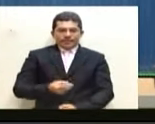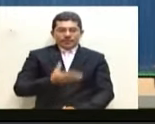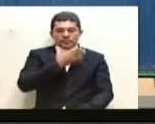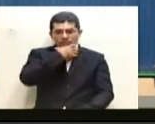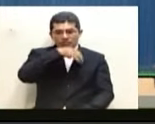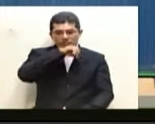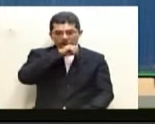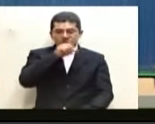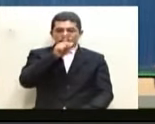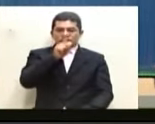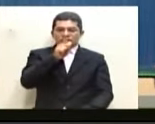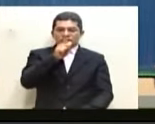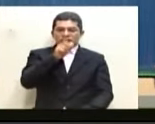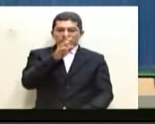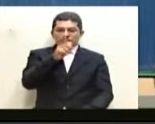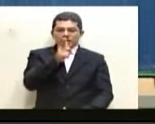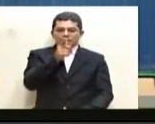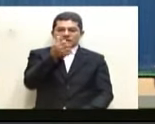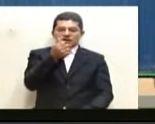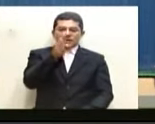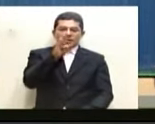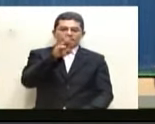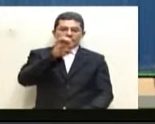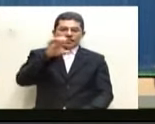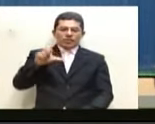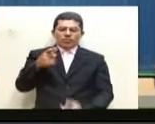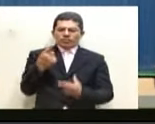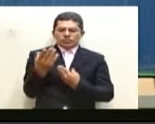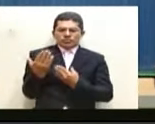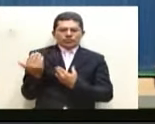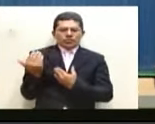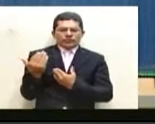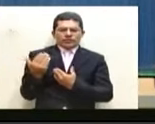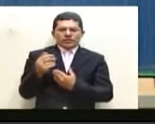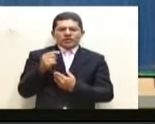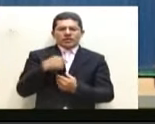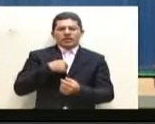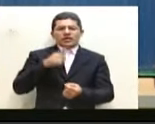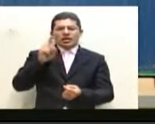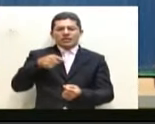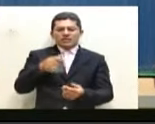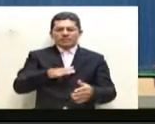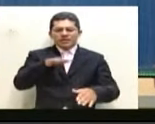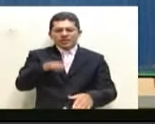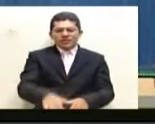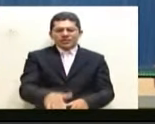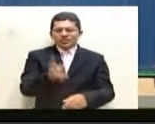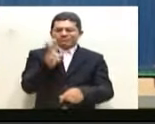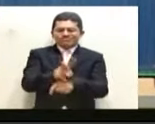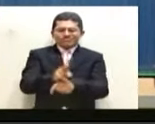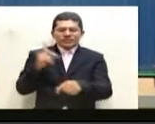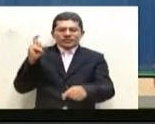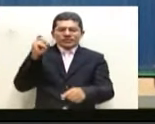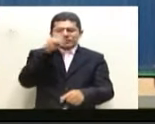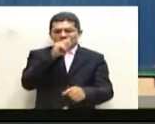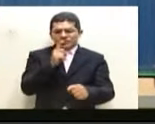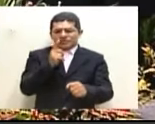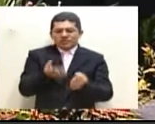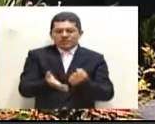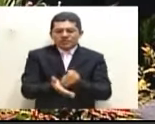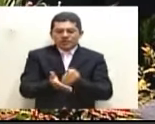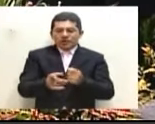do Gabriel muito jovem. E eu fui menos pai do Gabriel quando ele era pequenininho do que eu deveria ser. E a